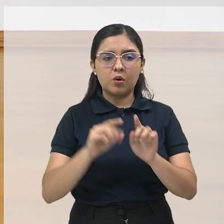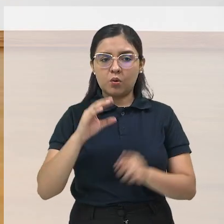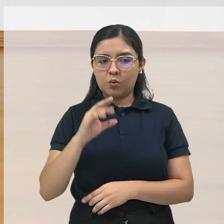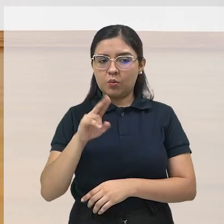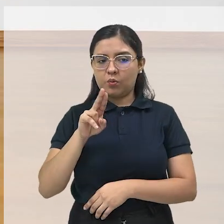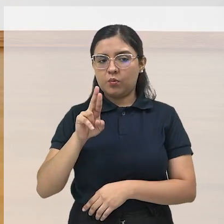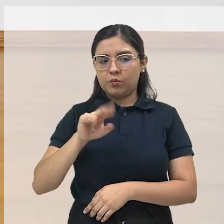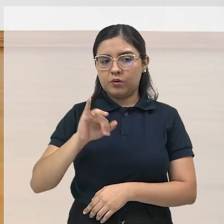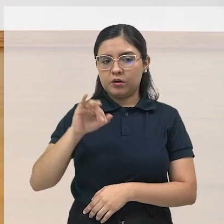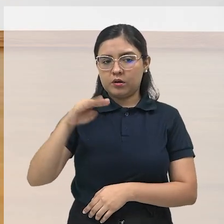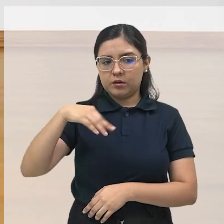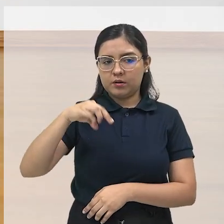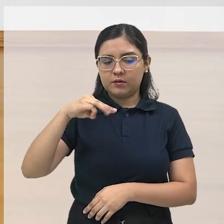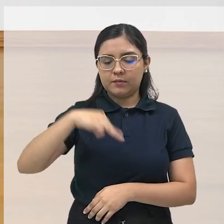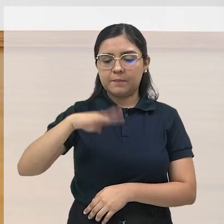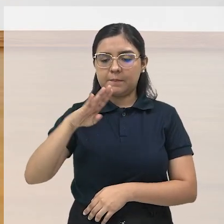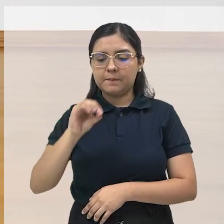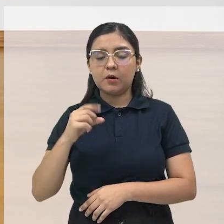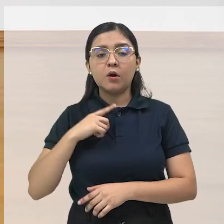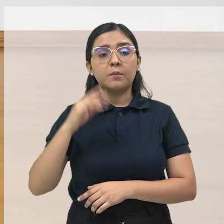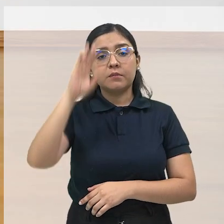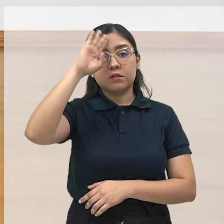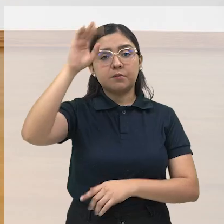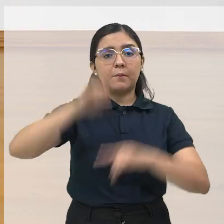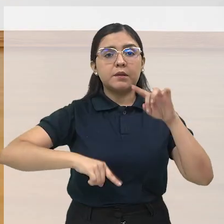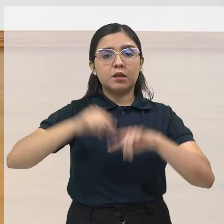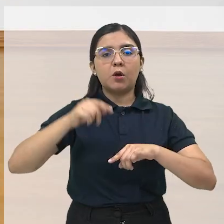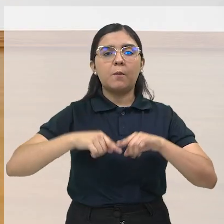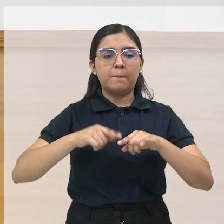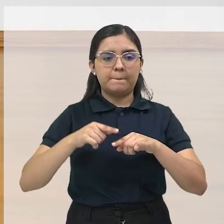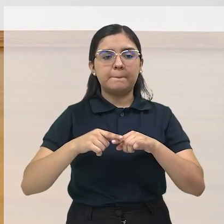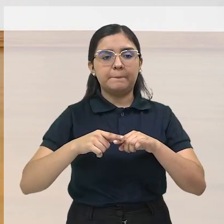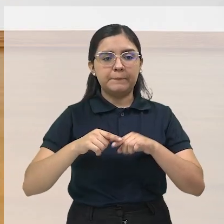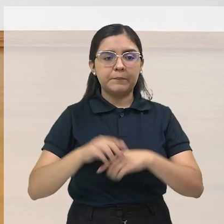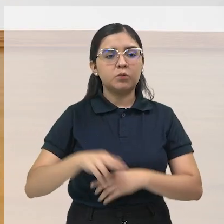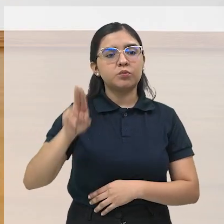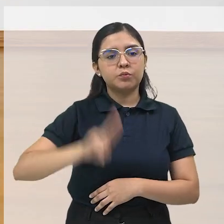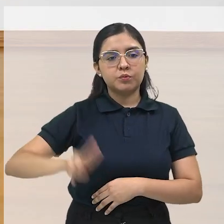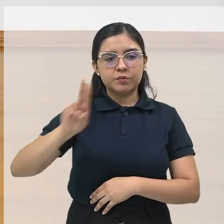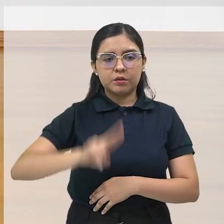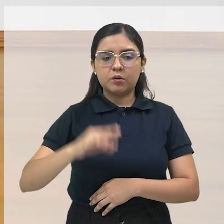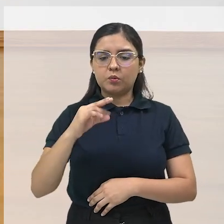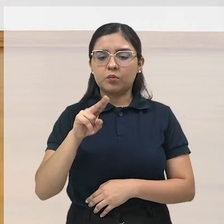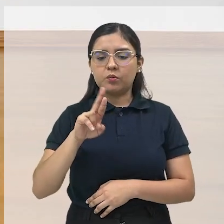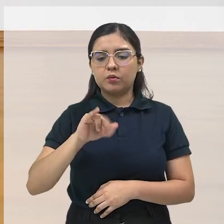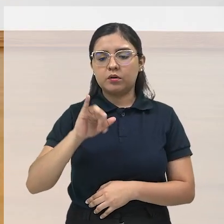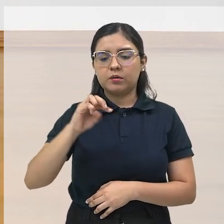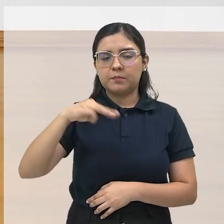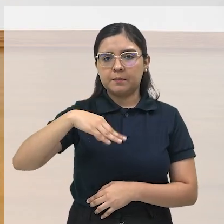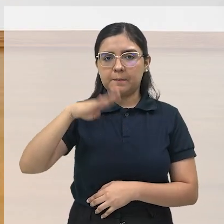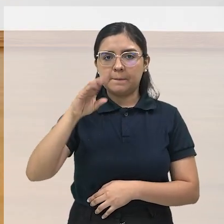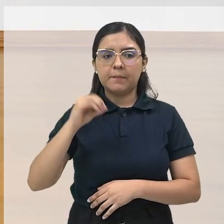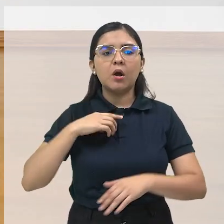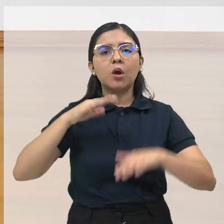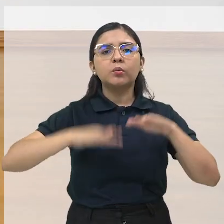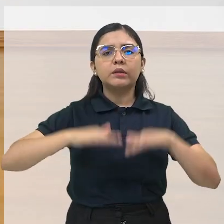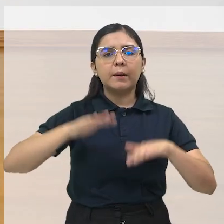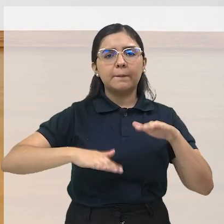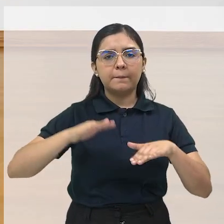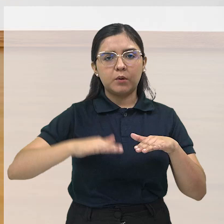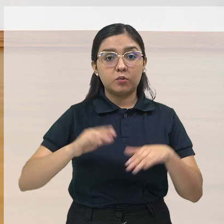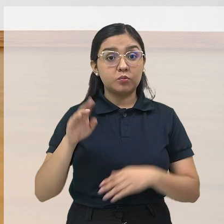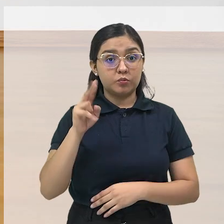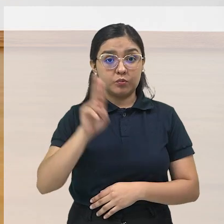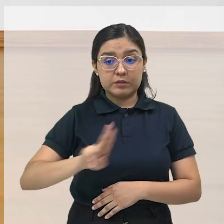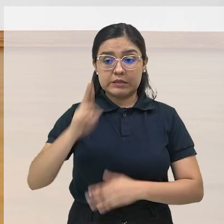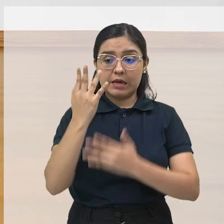curimbó, que é o principal instrumento musical utilizado nessa manifestação folclórica. O curimbó é uma espécie de tambor tocado com